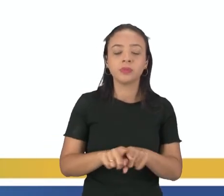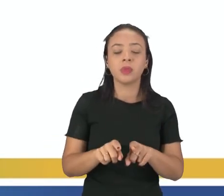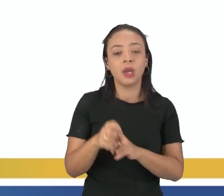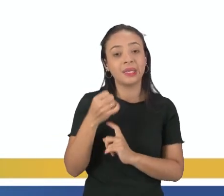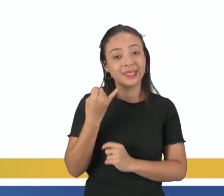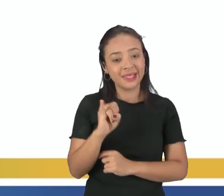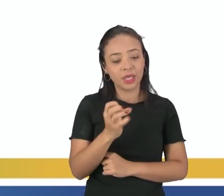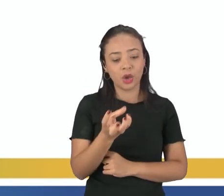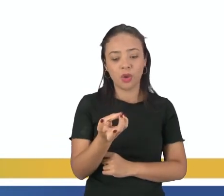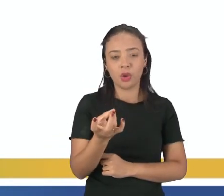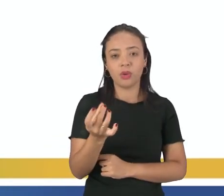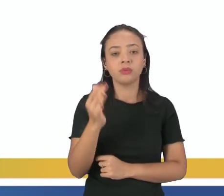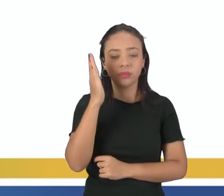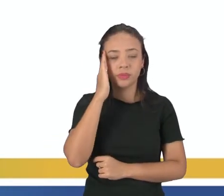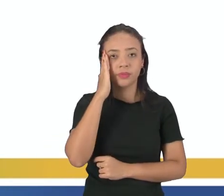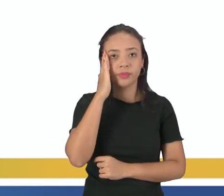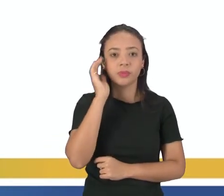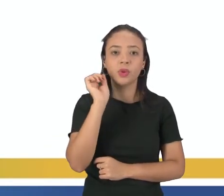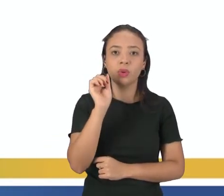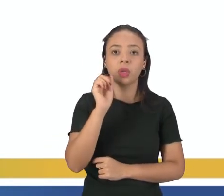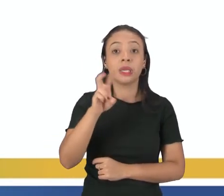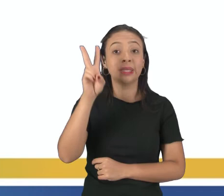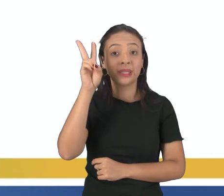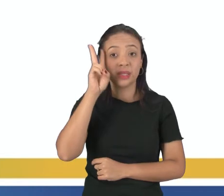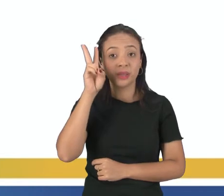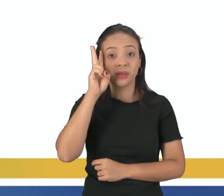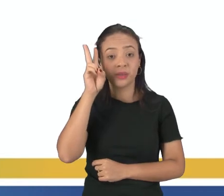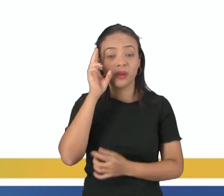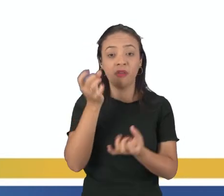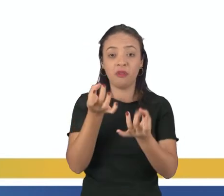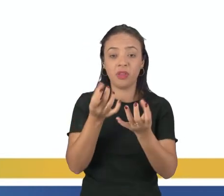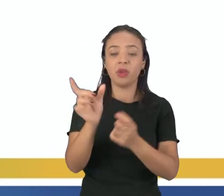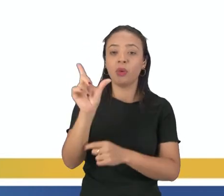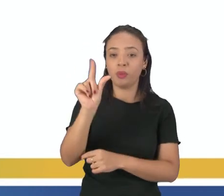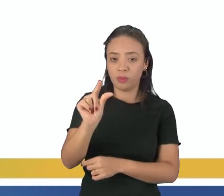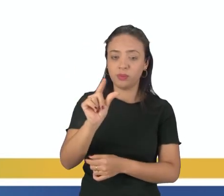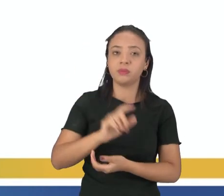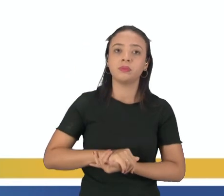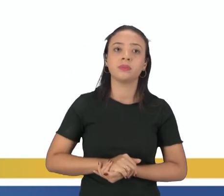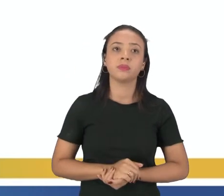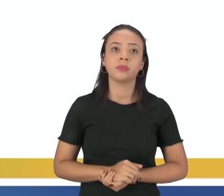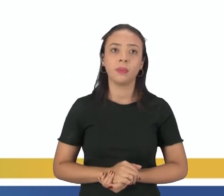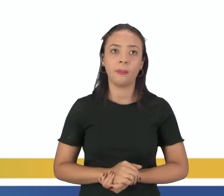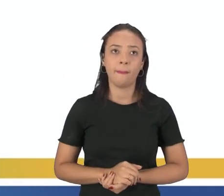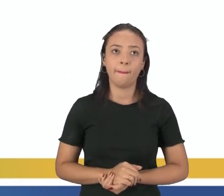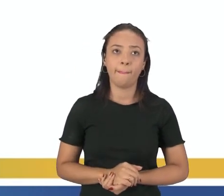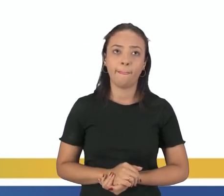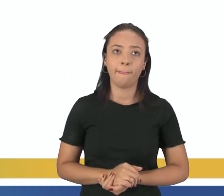nós contarmos, vamos verificar que na segunda-feira a venda de flores foi menor.